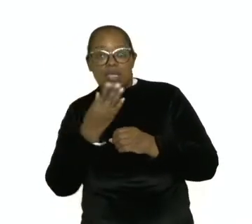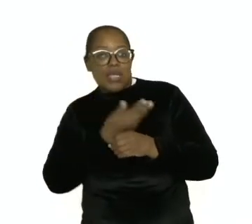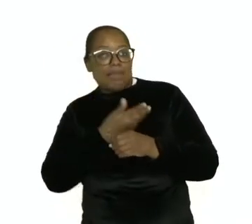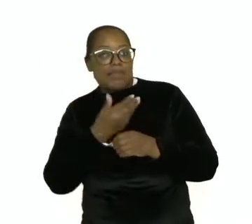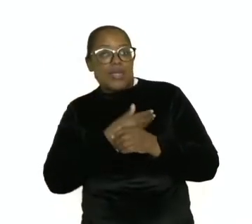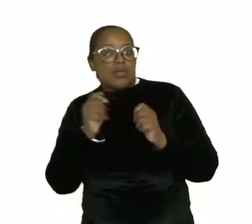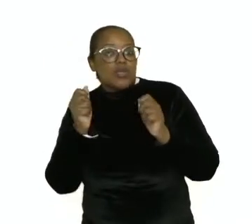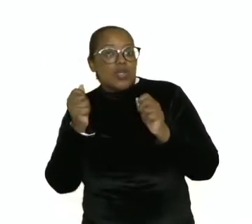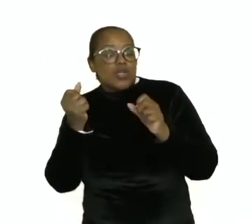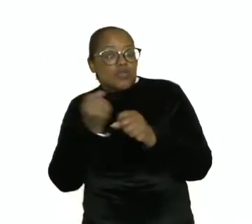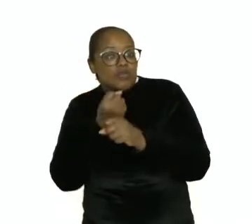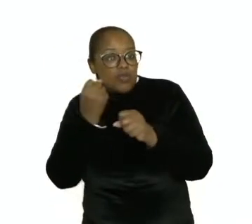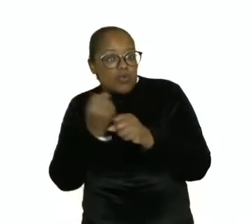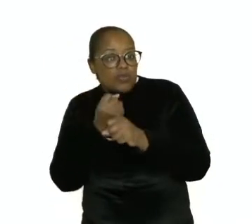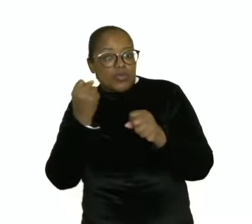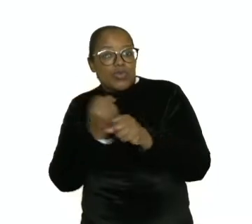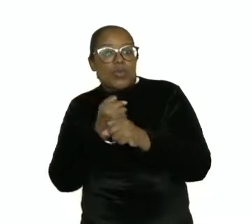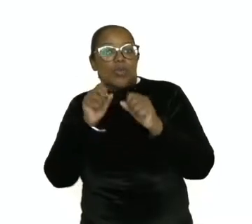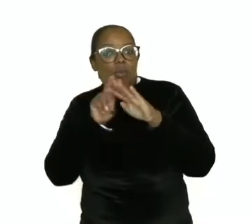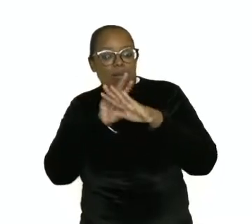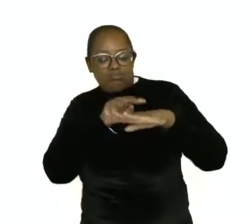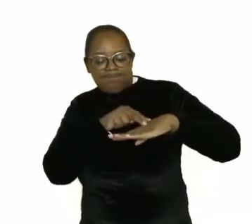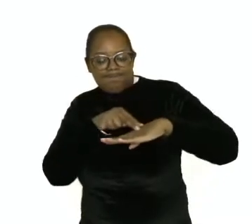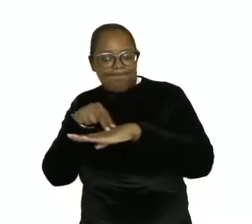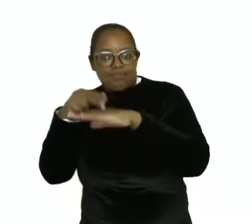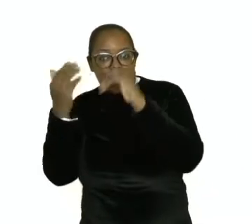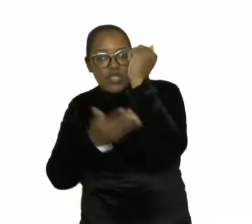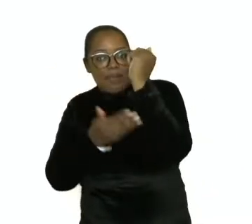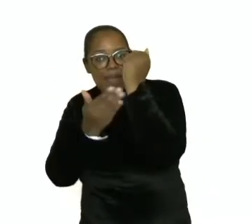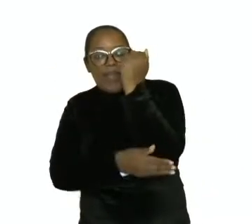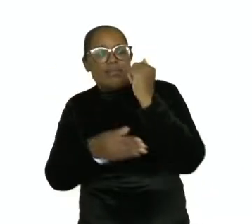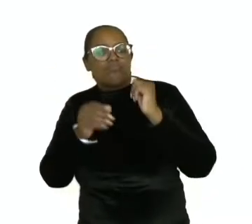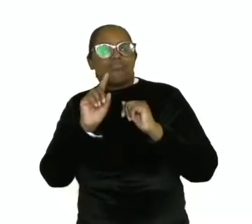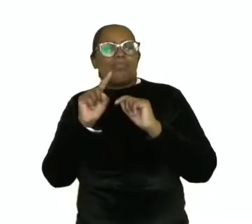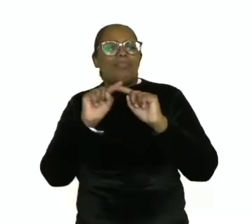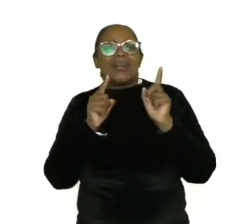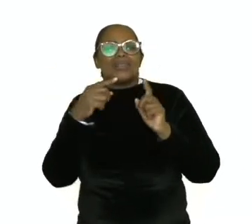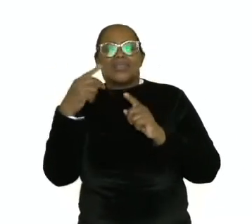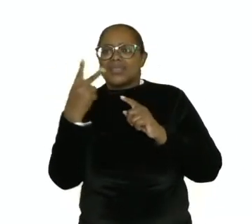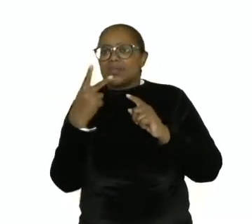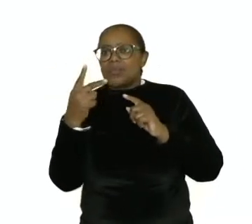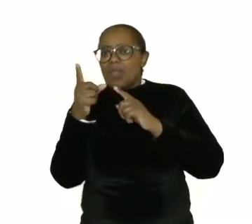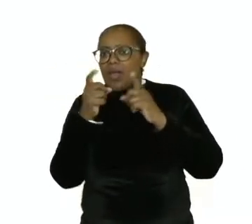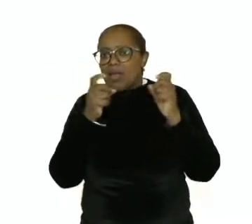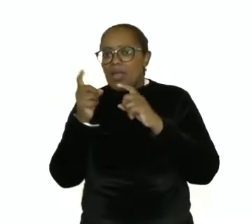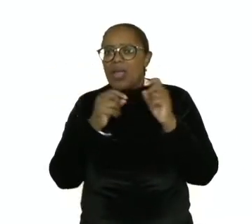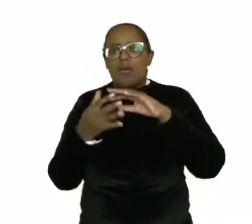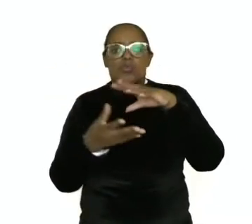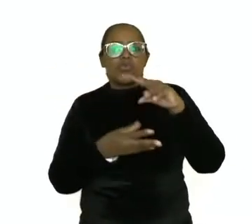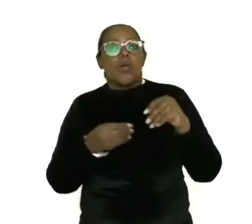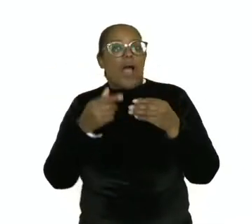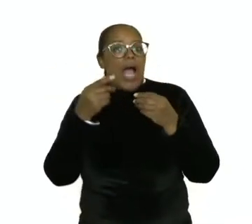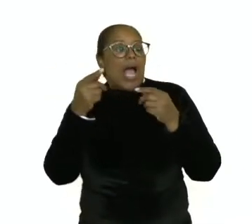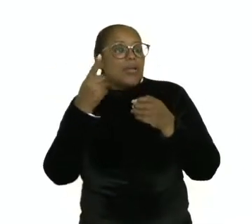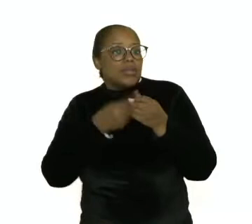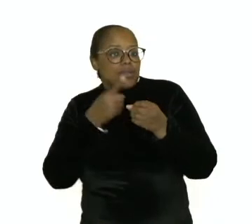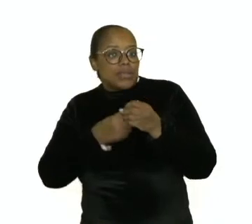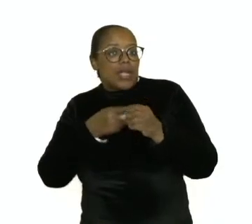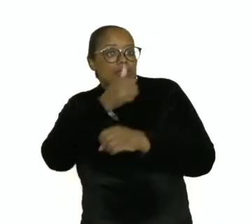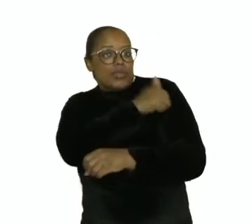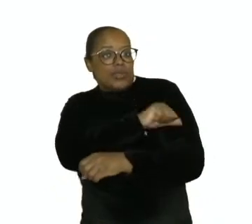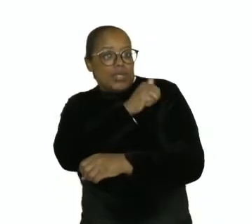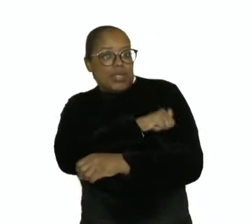e começaram a usá-la. Durante a Segunda Guerra Mundial, a cidade do Rio de Janeiro recebia navios